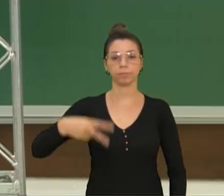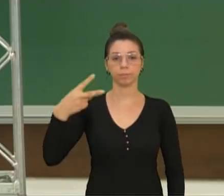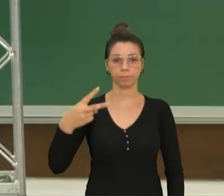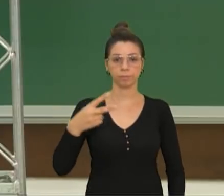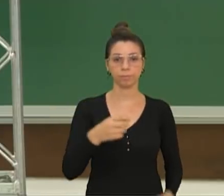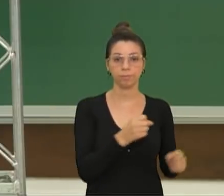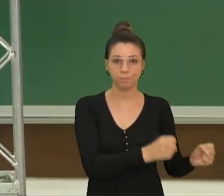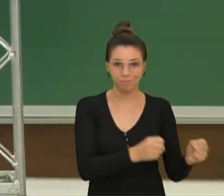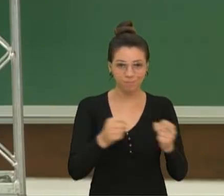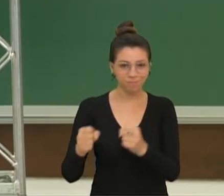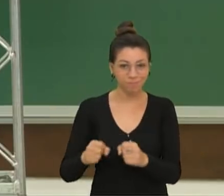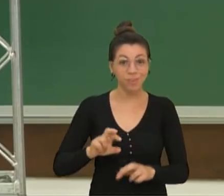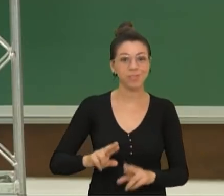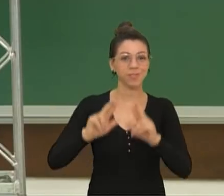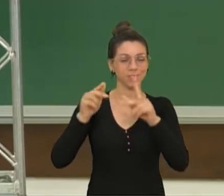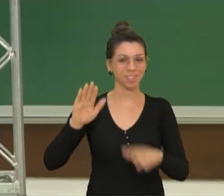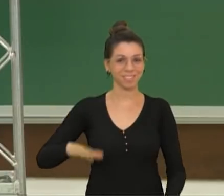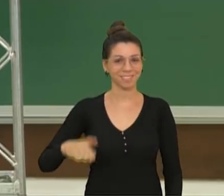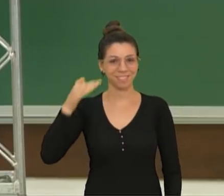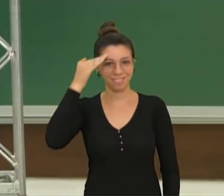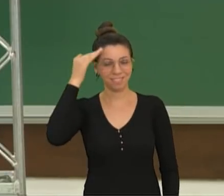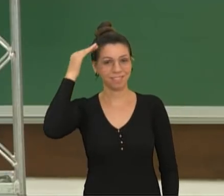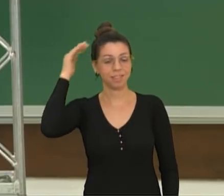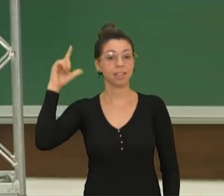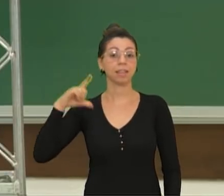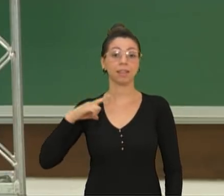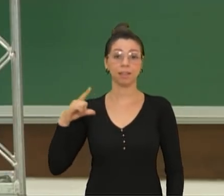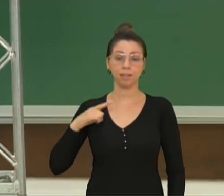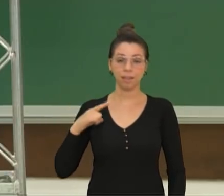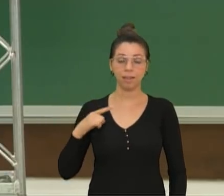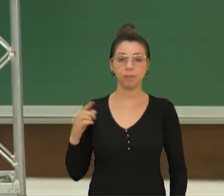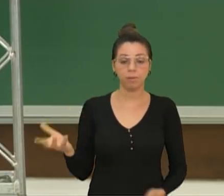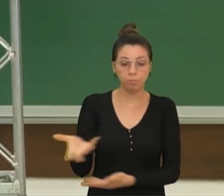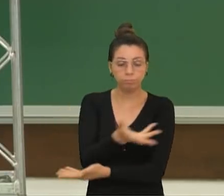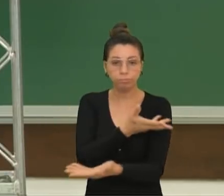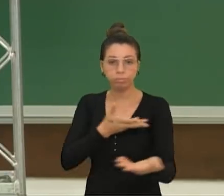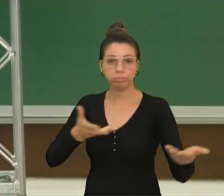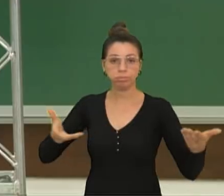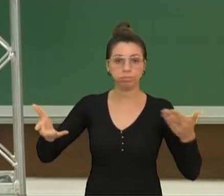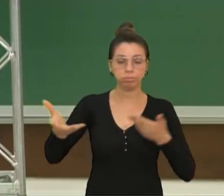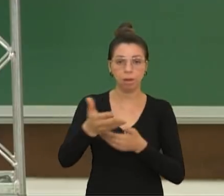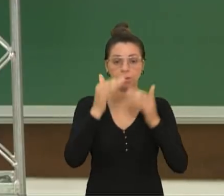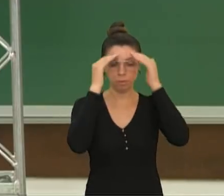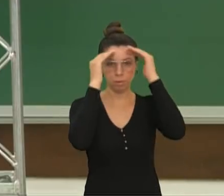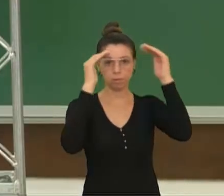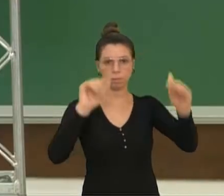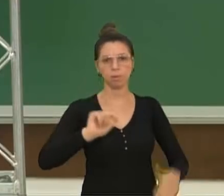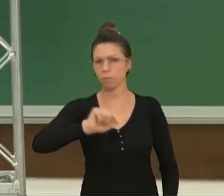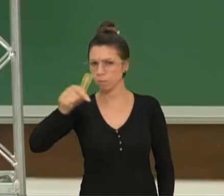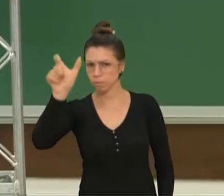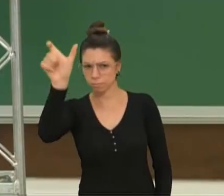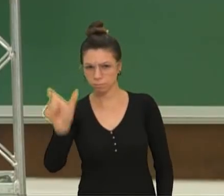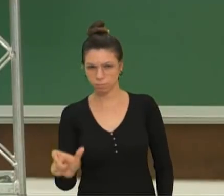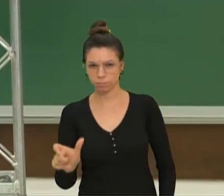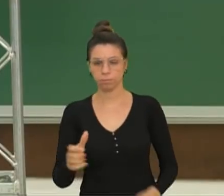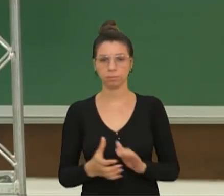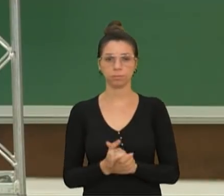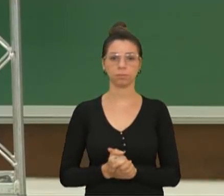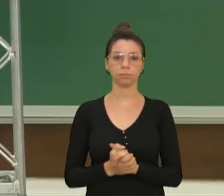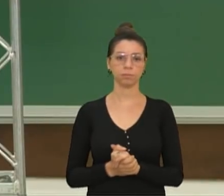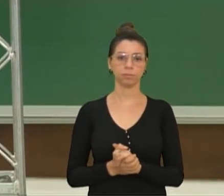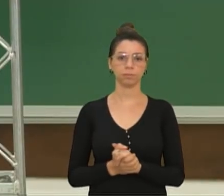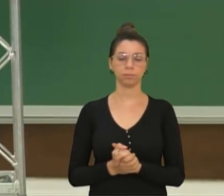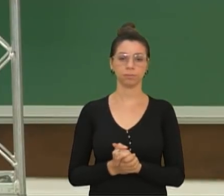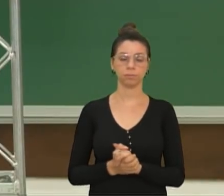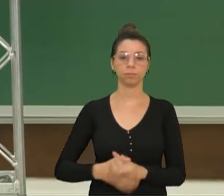do Candomblé, é uma religião que tem princípios de fraternidade, caridade e respeito ao próximo. Quarta